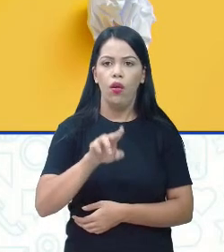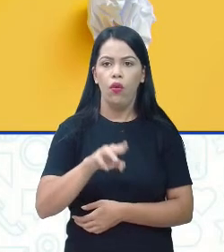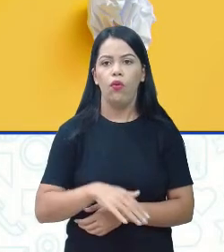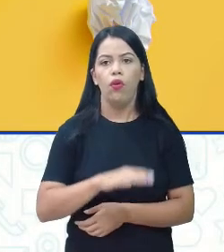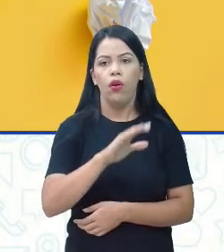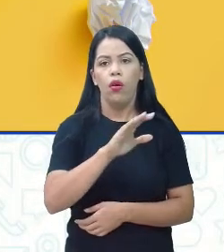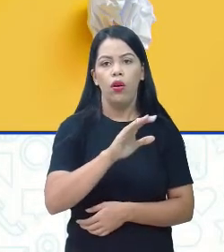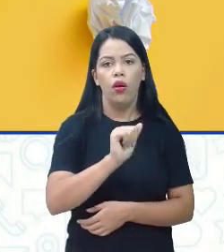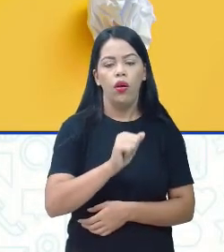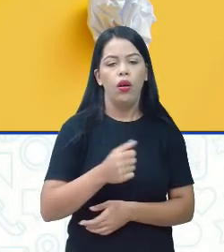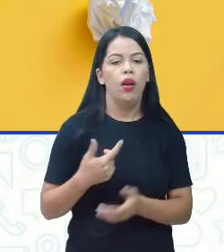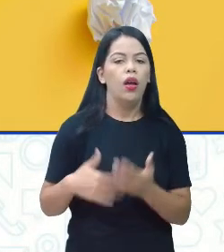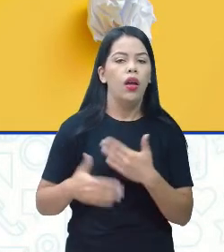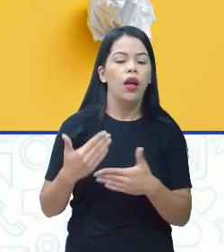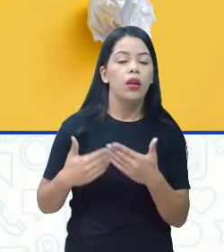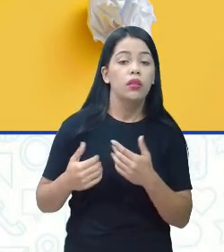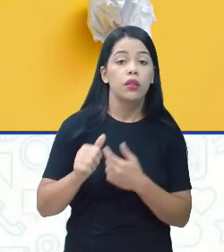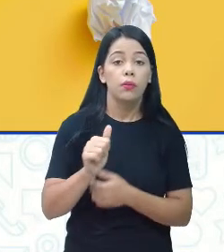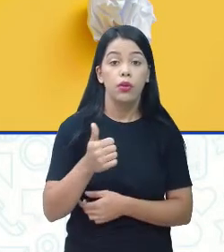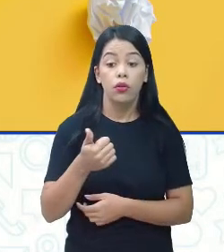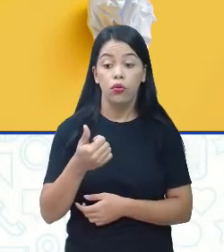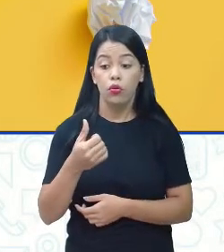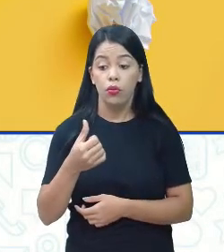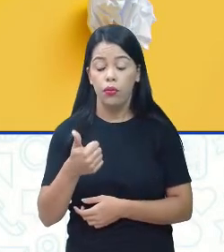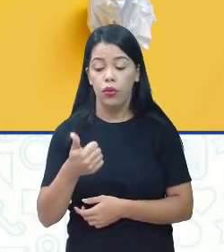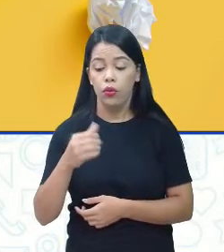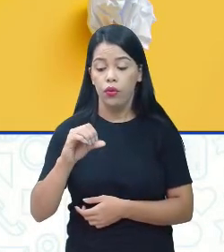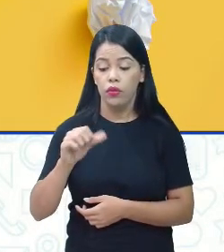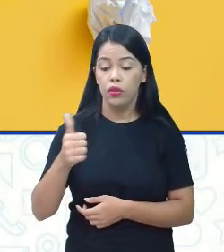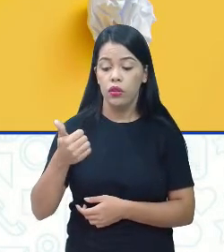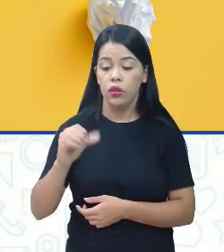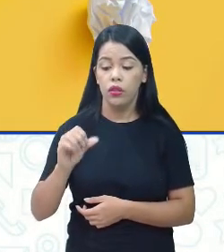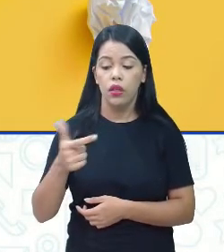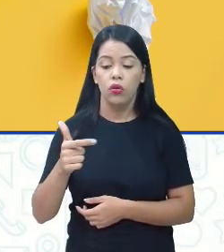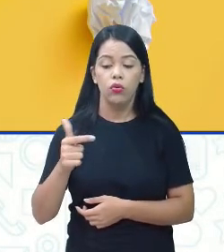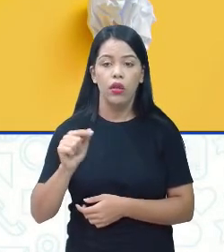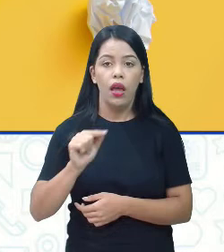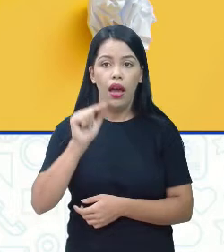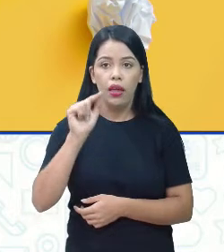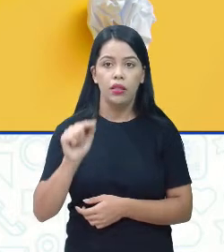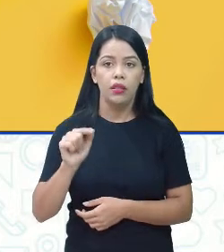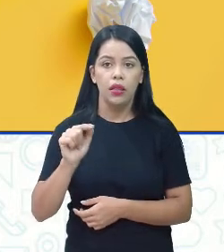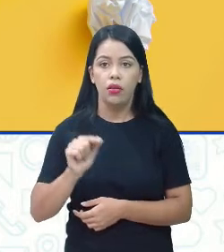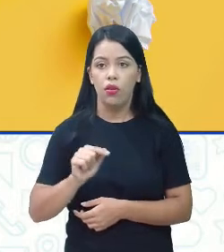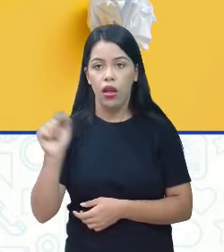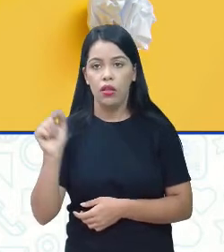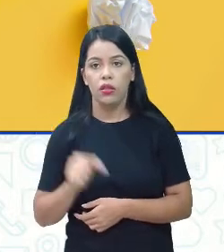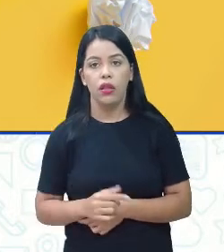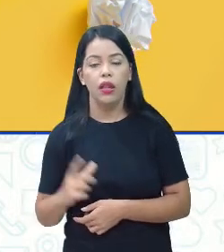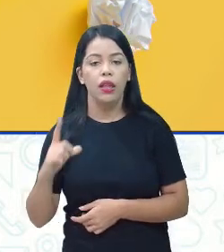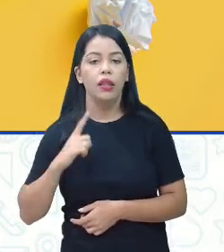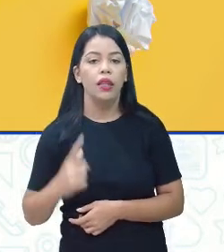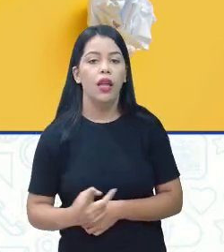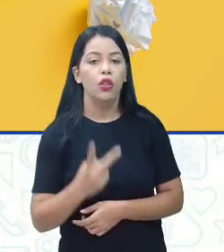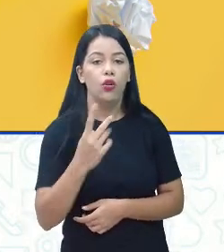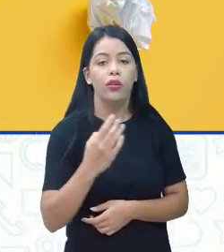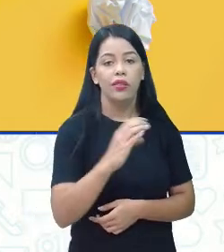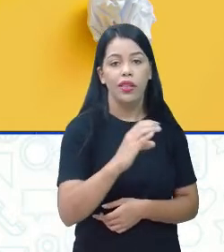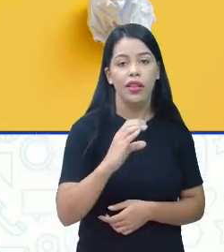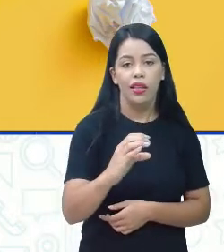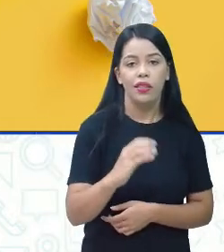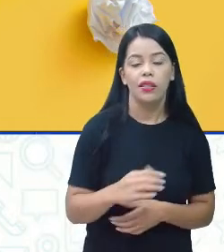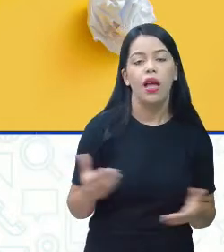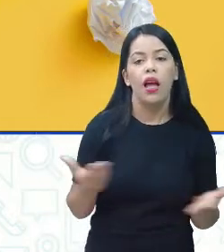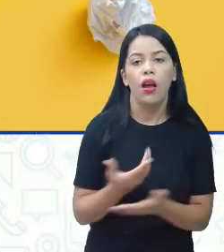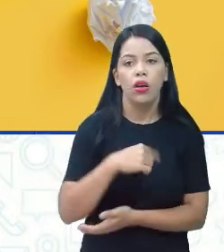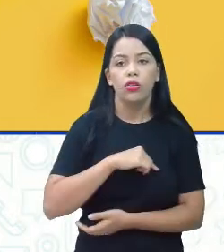Acessório, em 1916, não tinha acento e possuía dois Cs. E